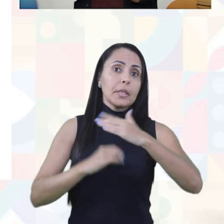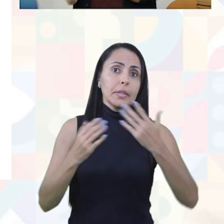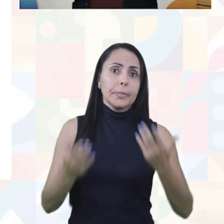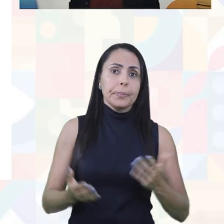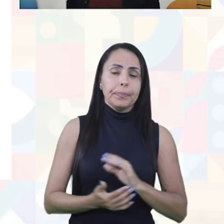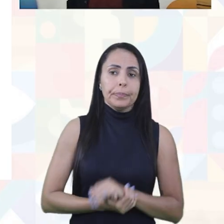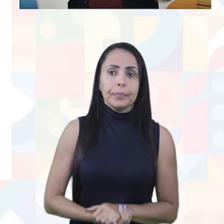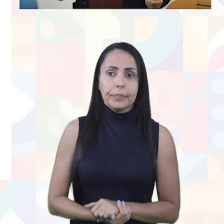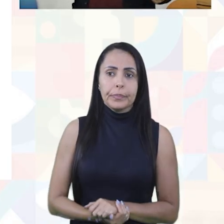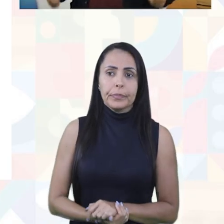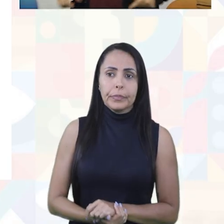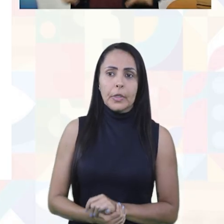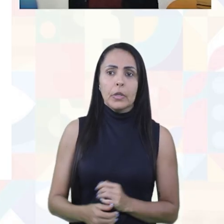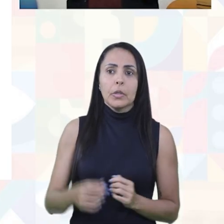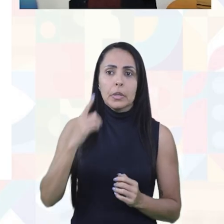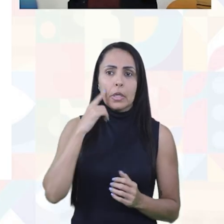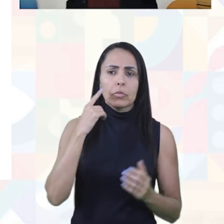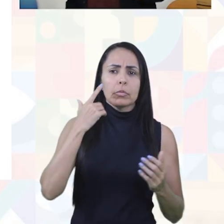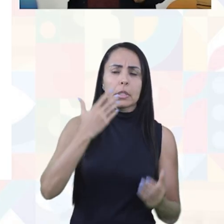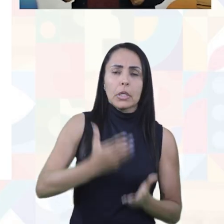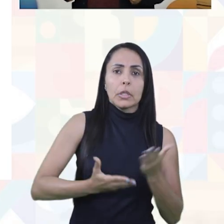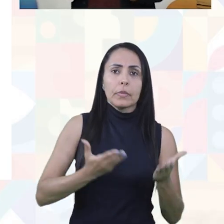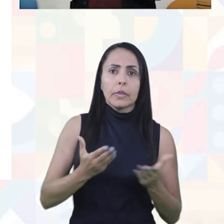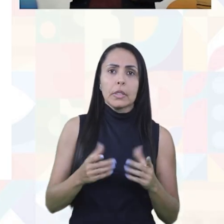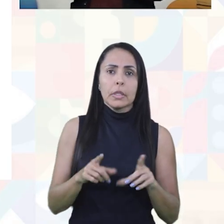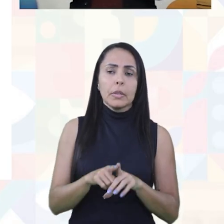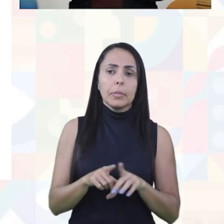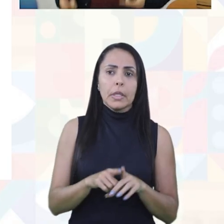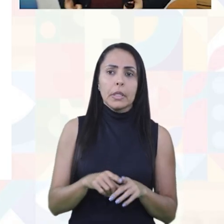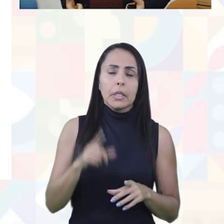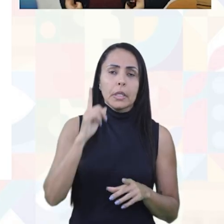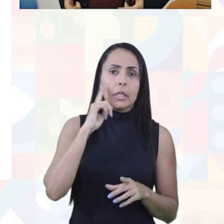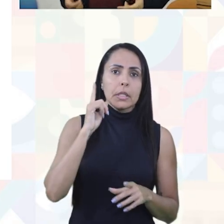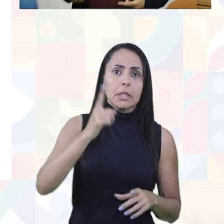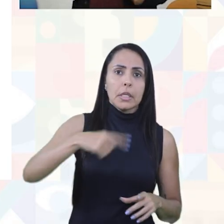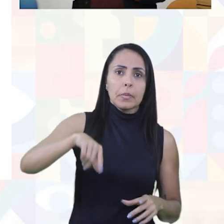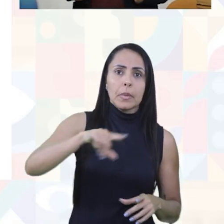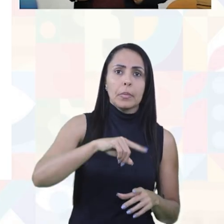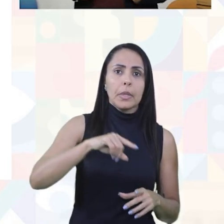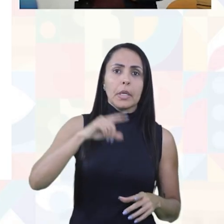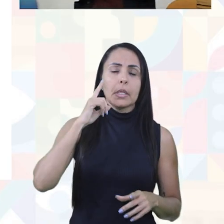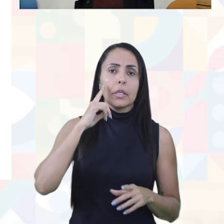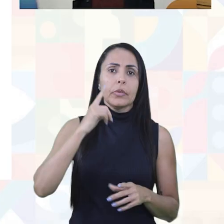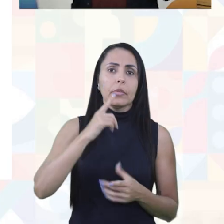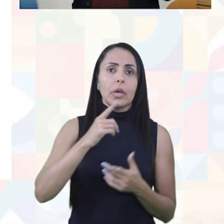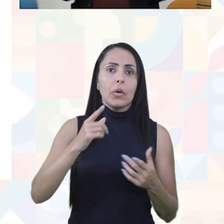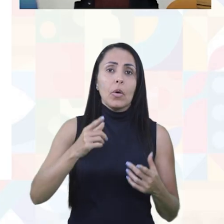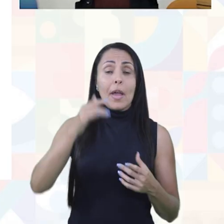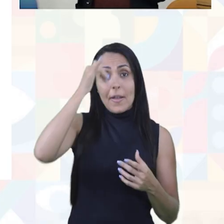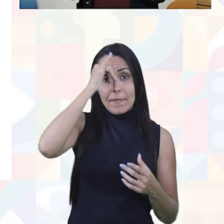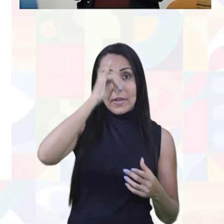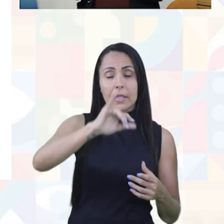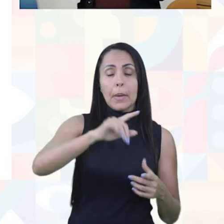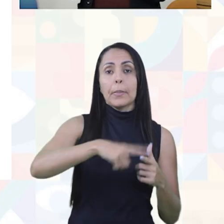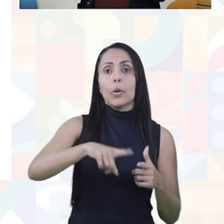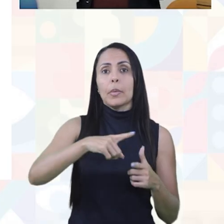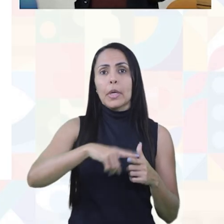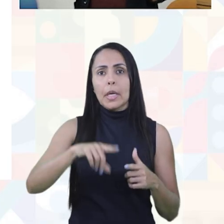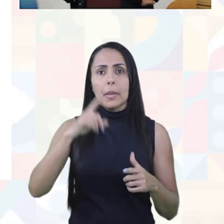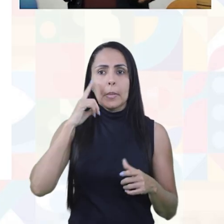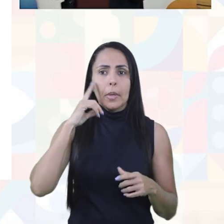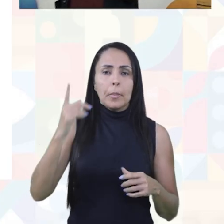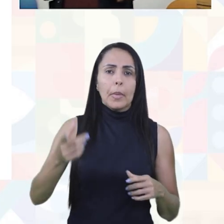é um caso de ganha-ganha, é um caso onde esses equipamentos eles vão evitar que problemas